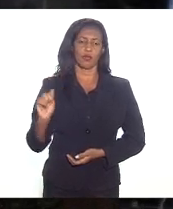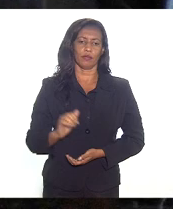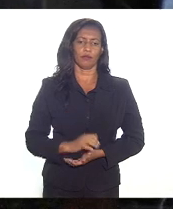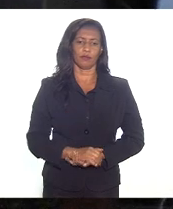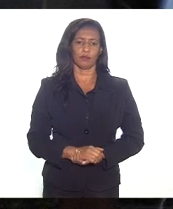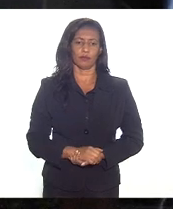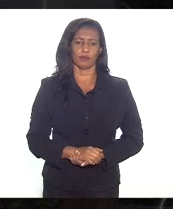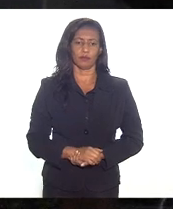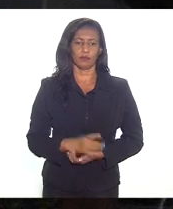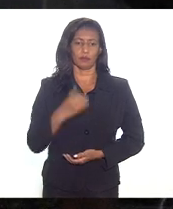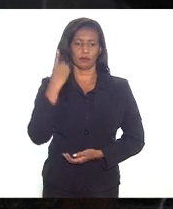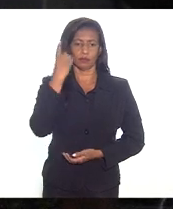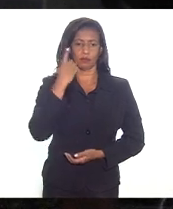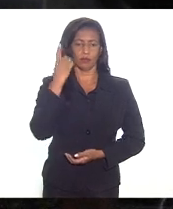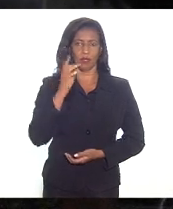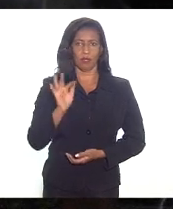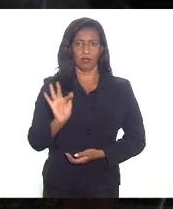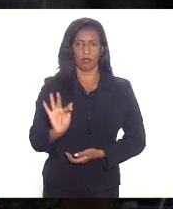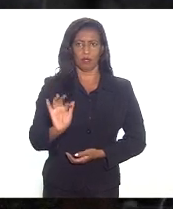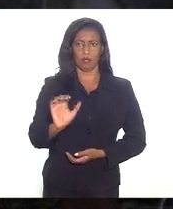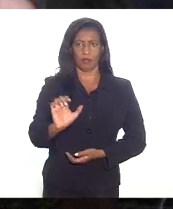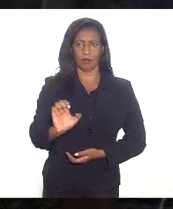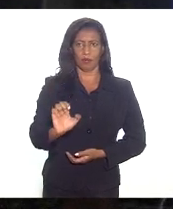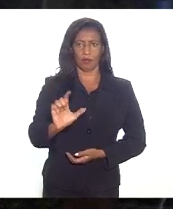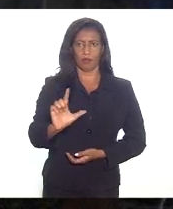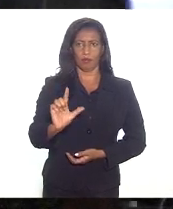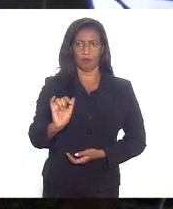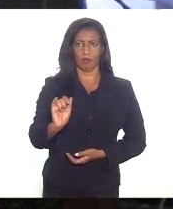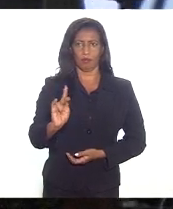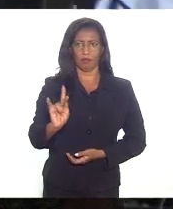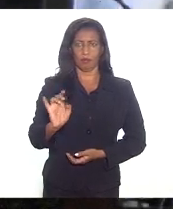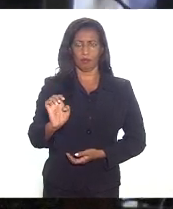Deputado Felipe Soares.